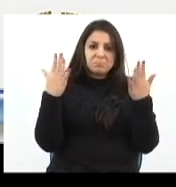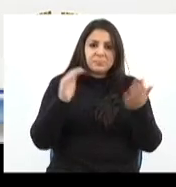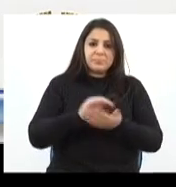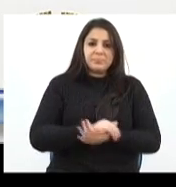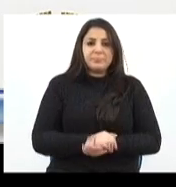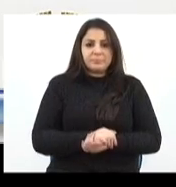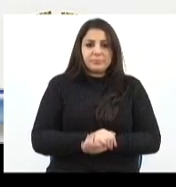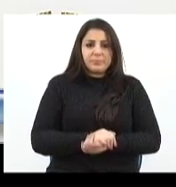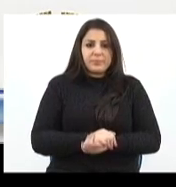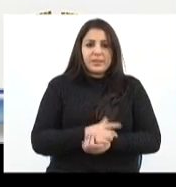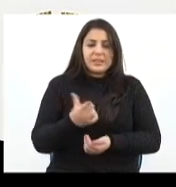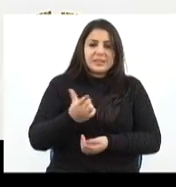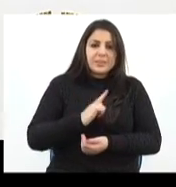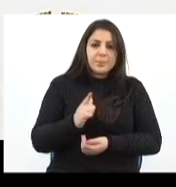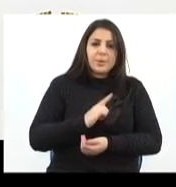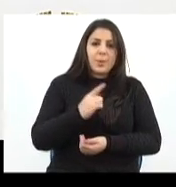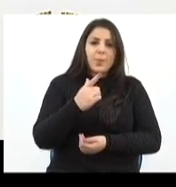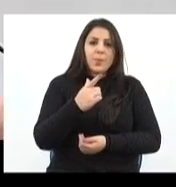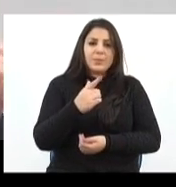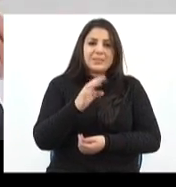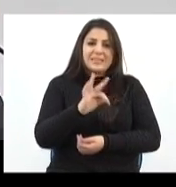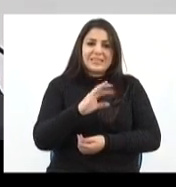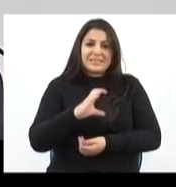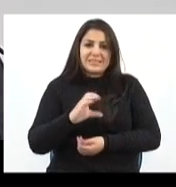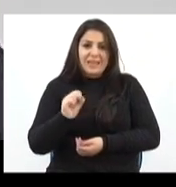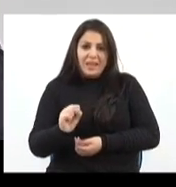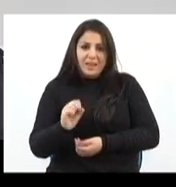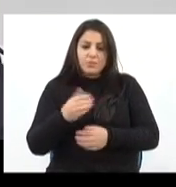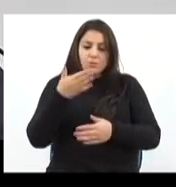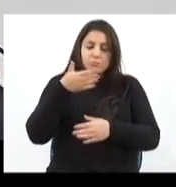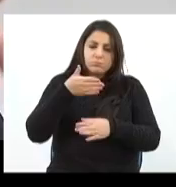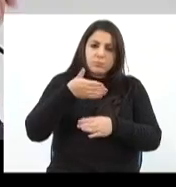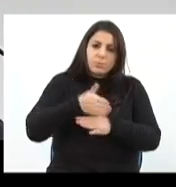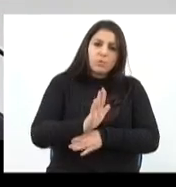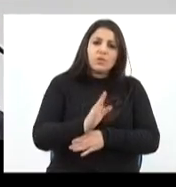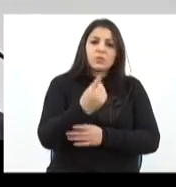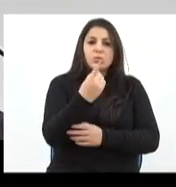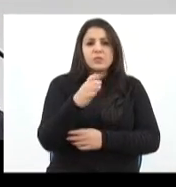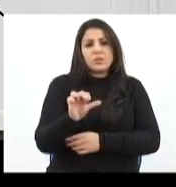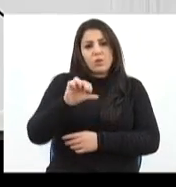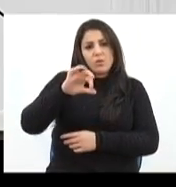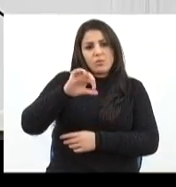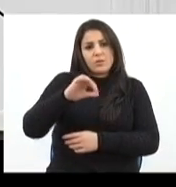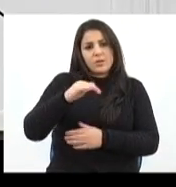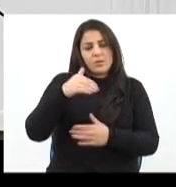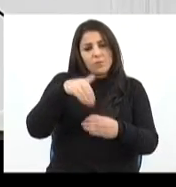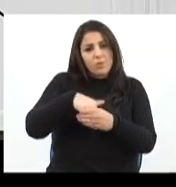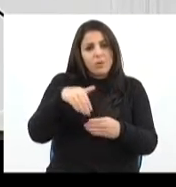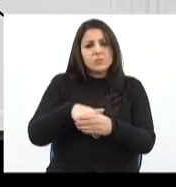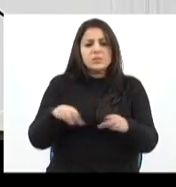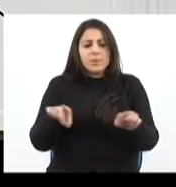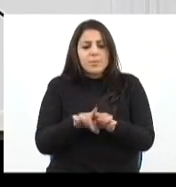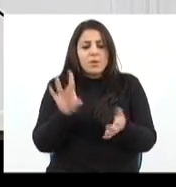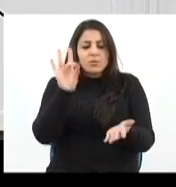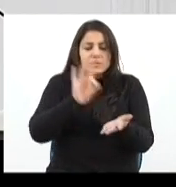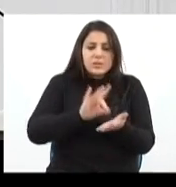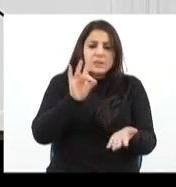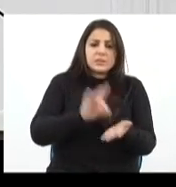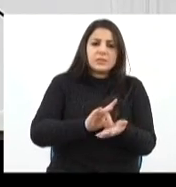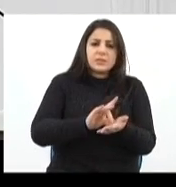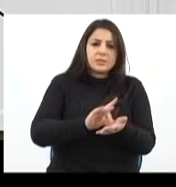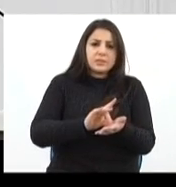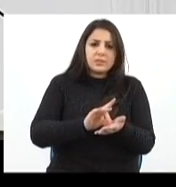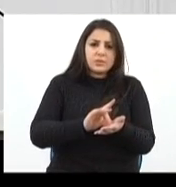foi aprovado com 19 votos. O procedimento é importante para garantir a legitimidade política dos